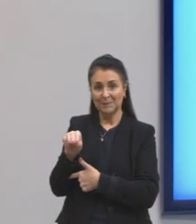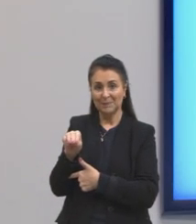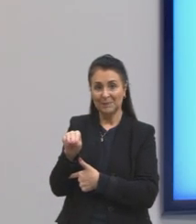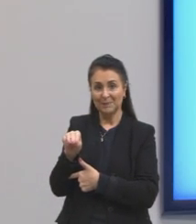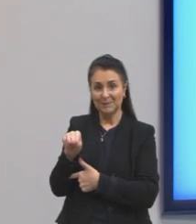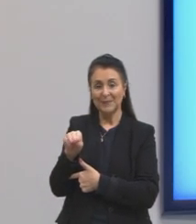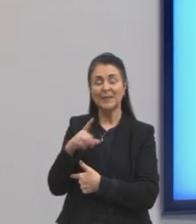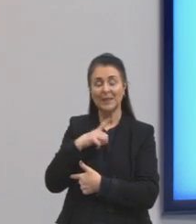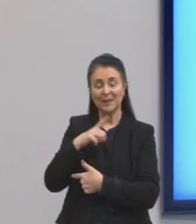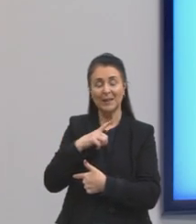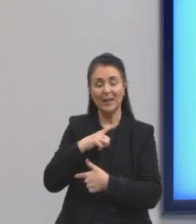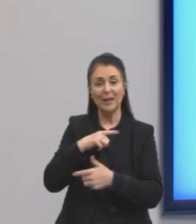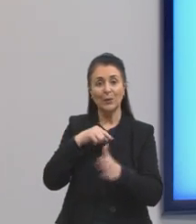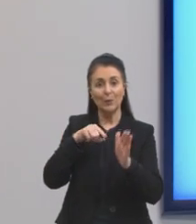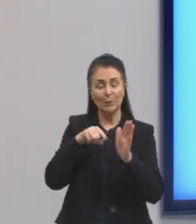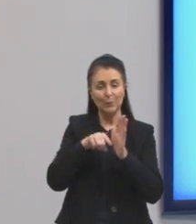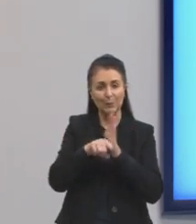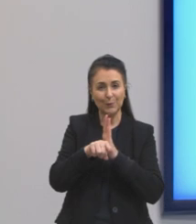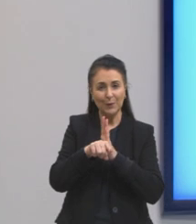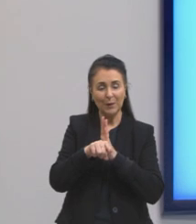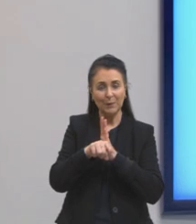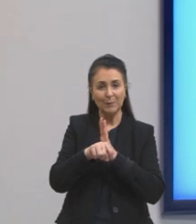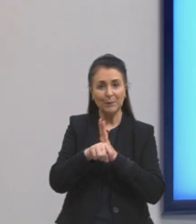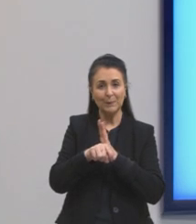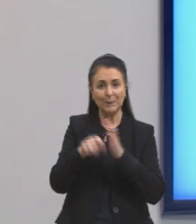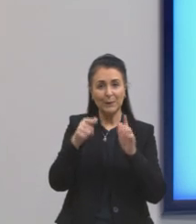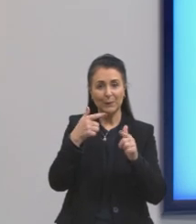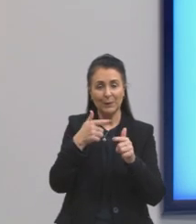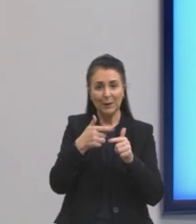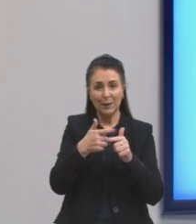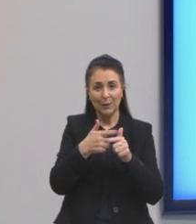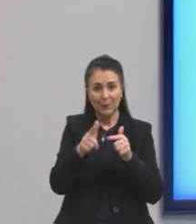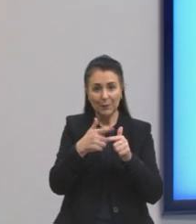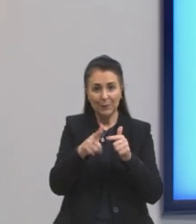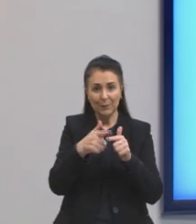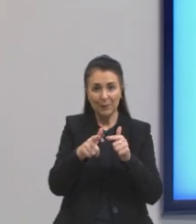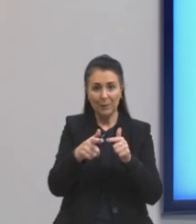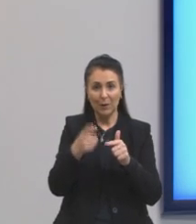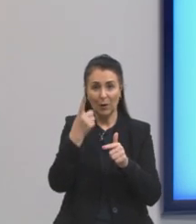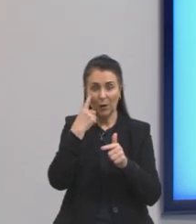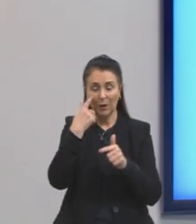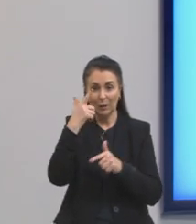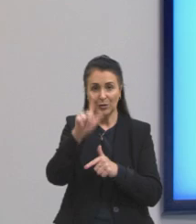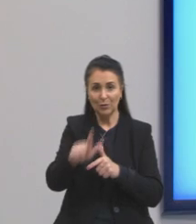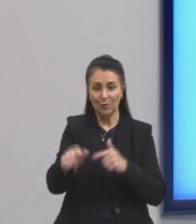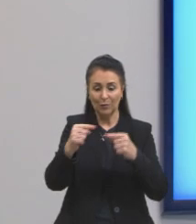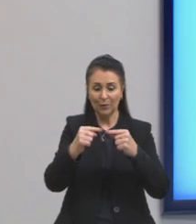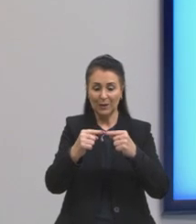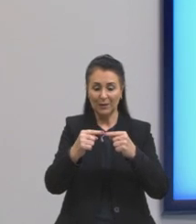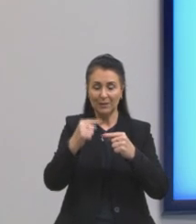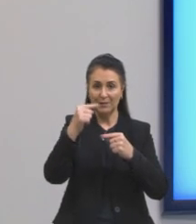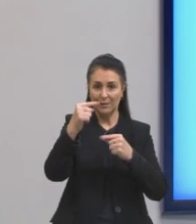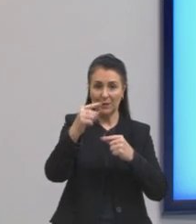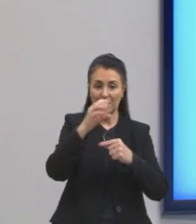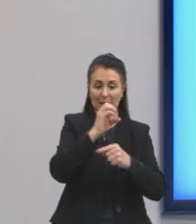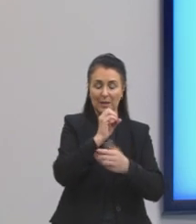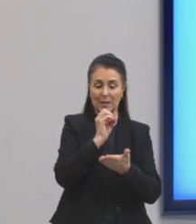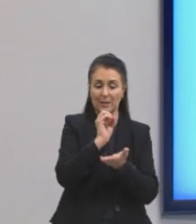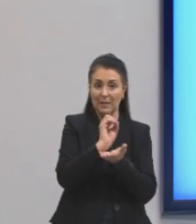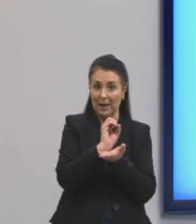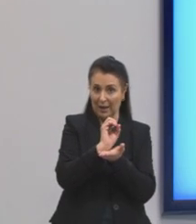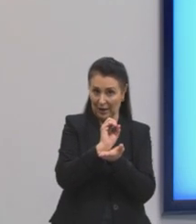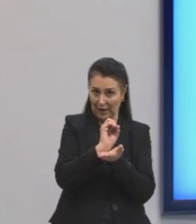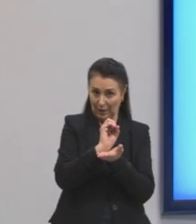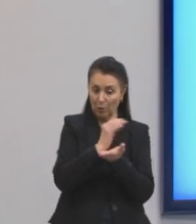dada no enunciado na parte de cima é bem simples Basta ver a numeração ó do zero que a